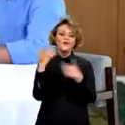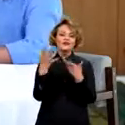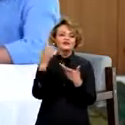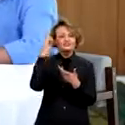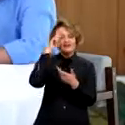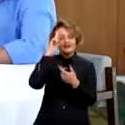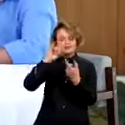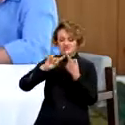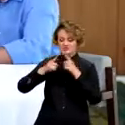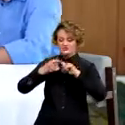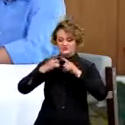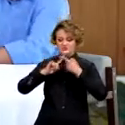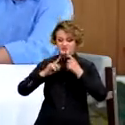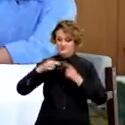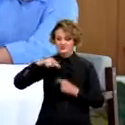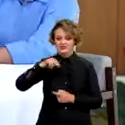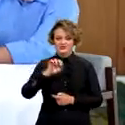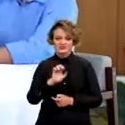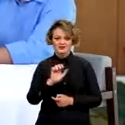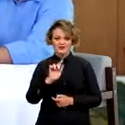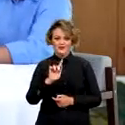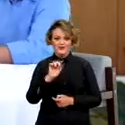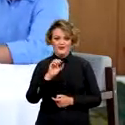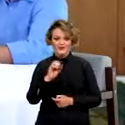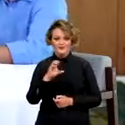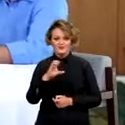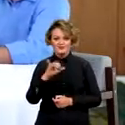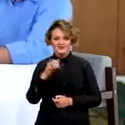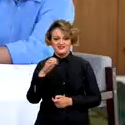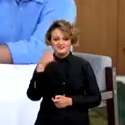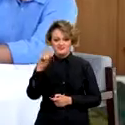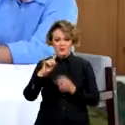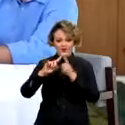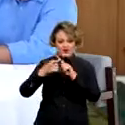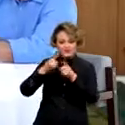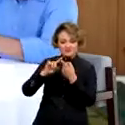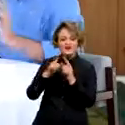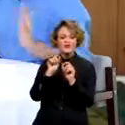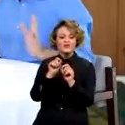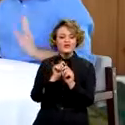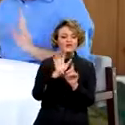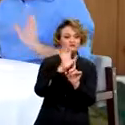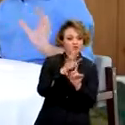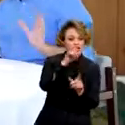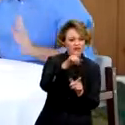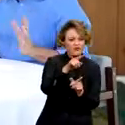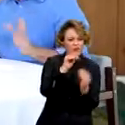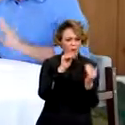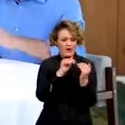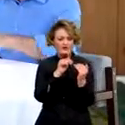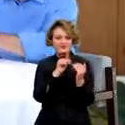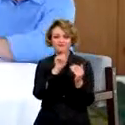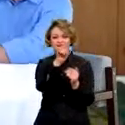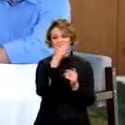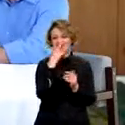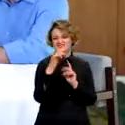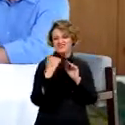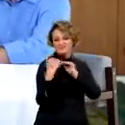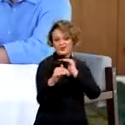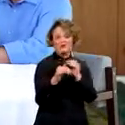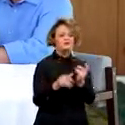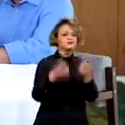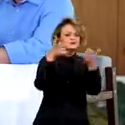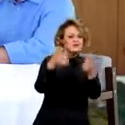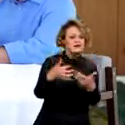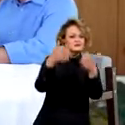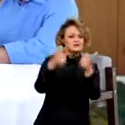em negociação, né? Essa coisa da dificuldade de você convencer alguém que aparentemente está distante da tua posição inicial.